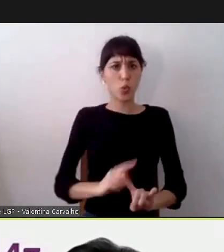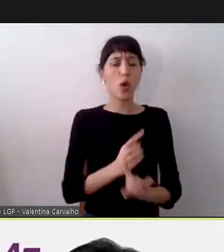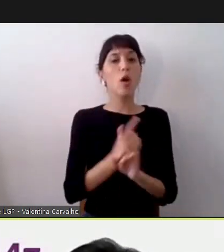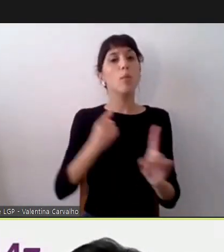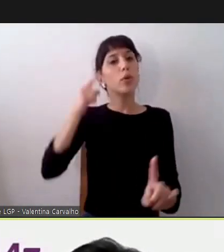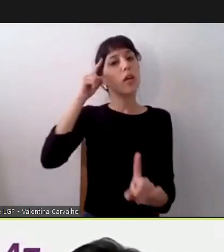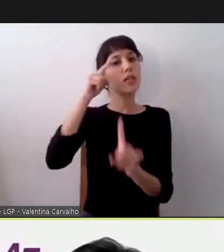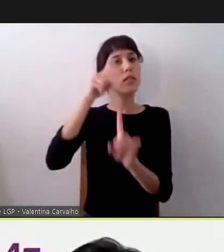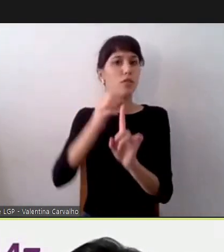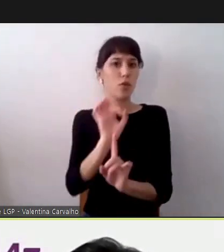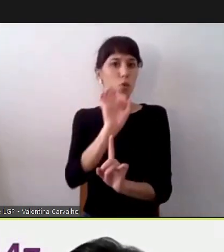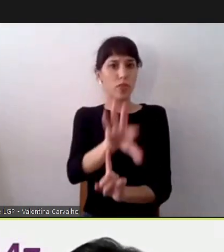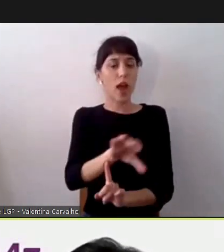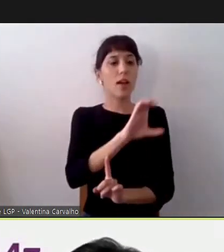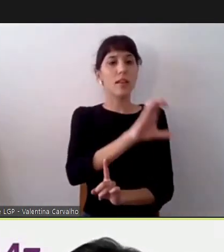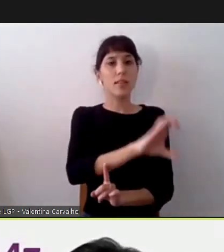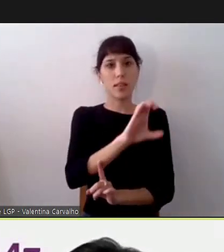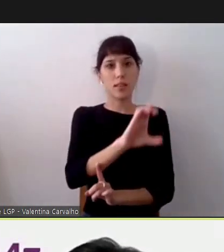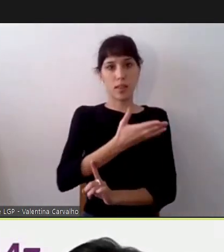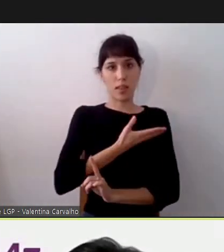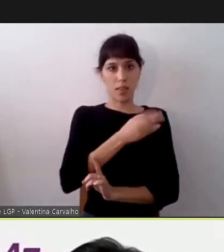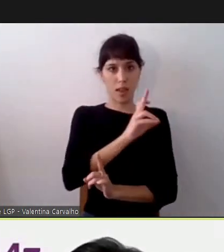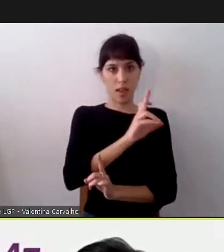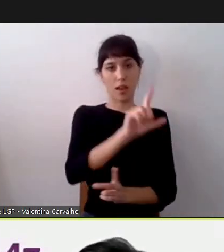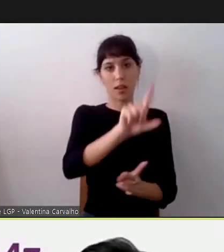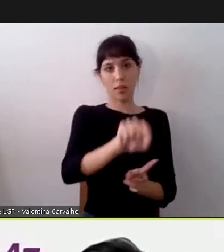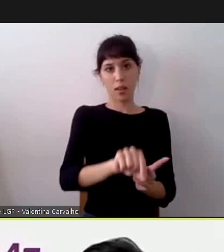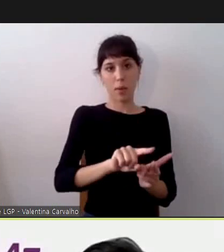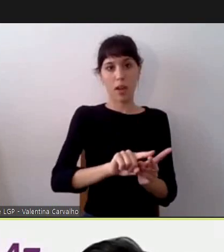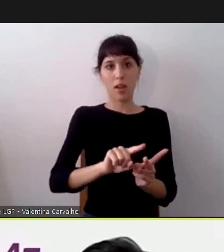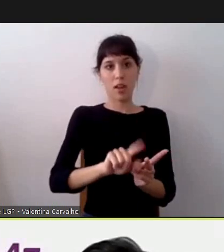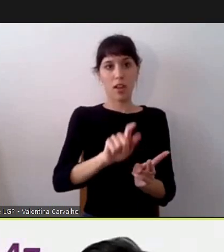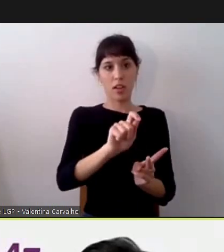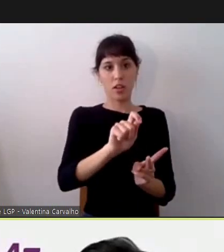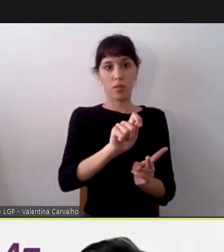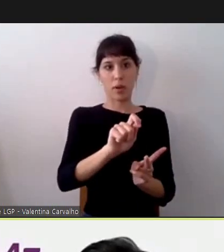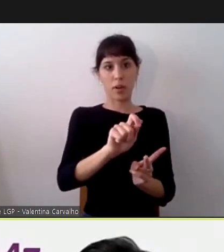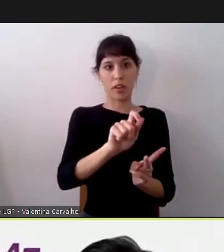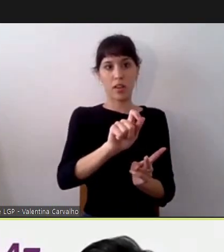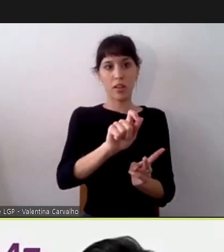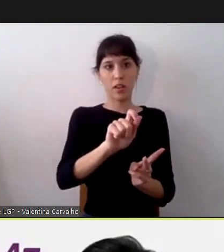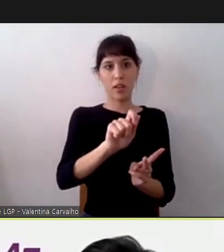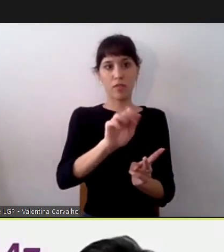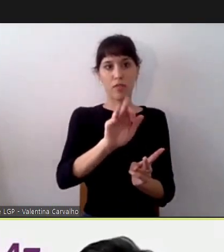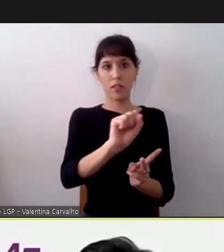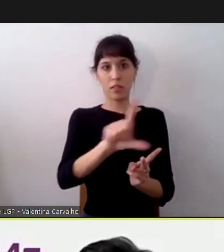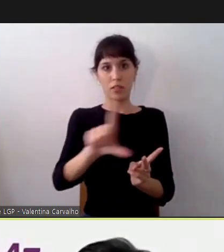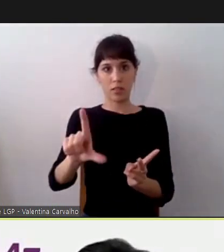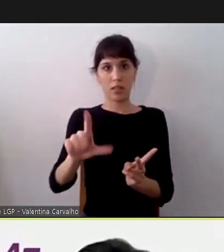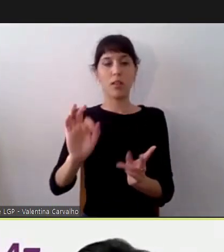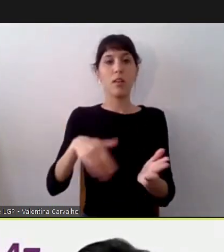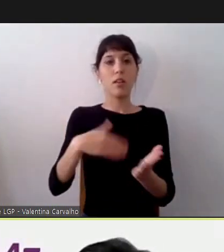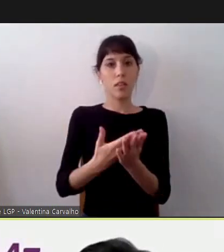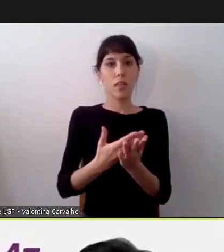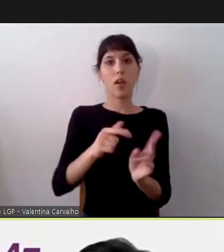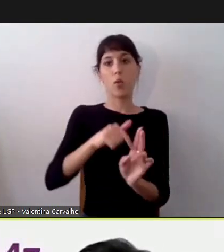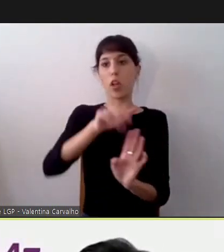colocados às CCDRs e à FEFAL, para efeitos desta referida contratualização, e, portanto, parece-me que temos